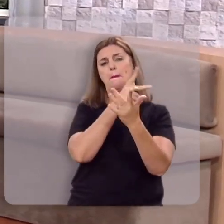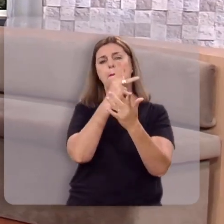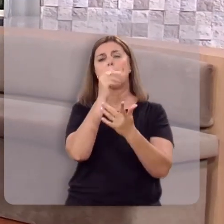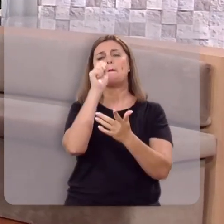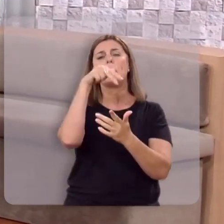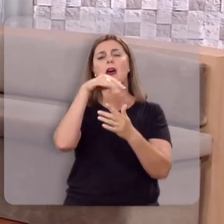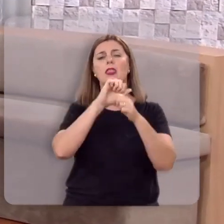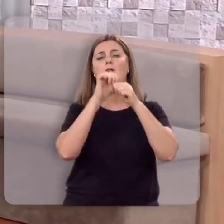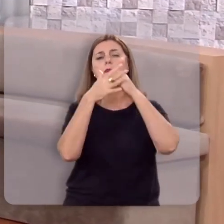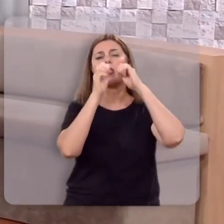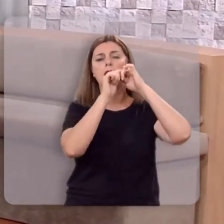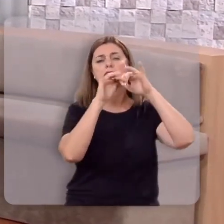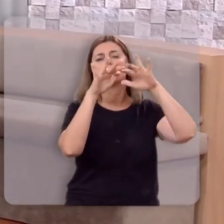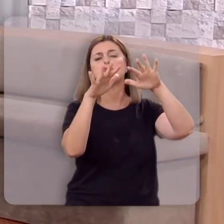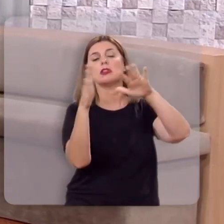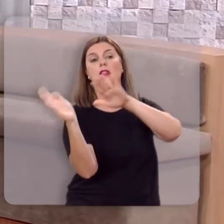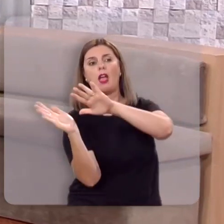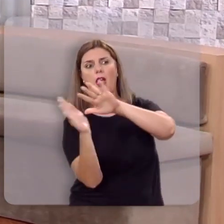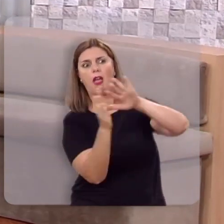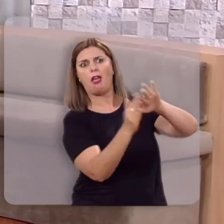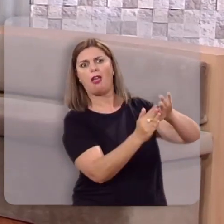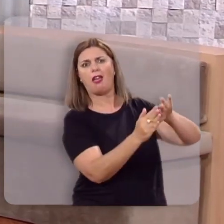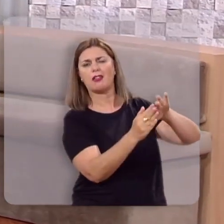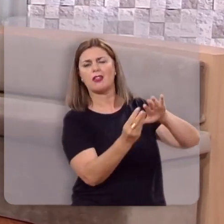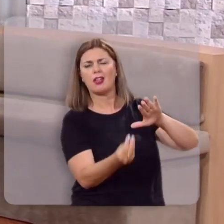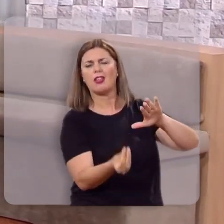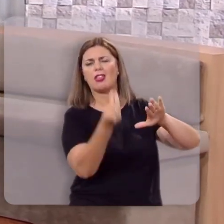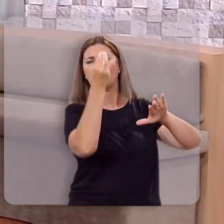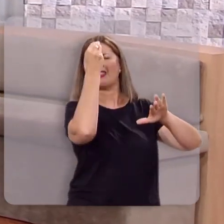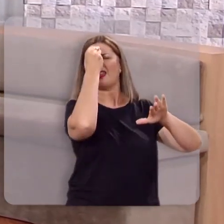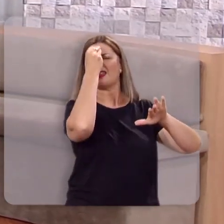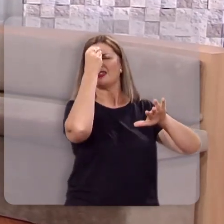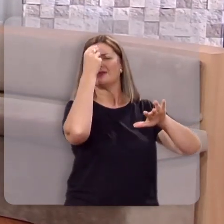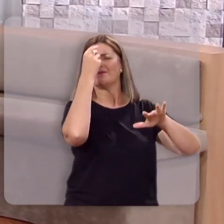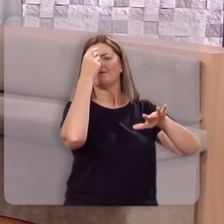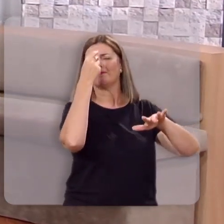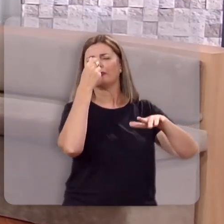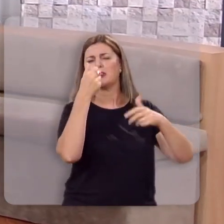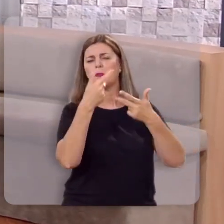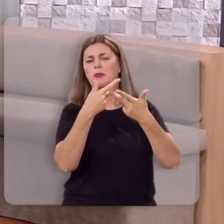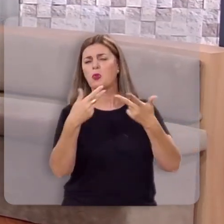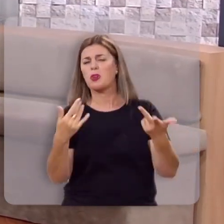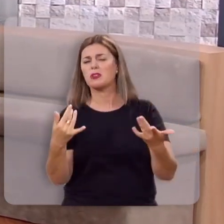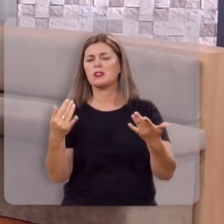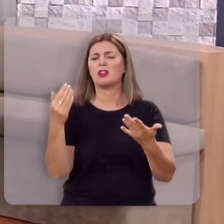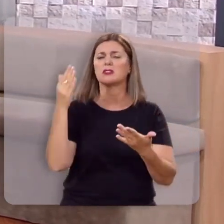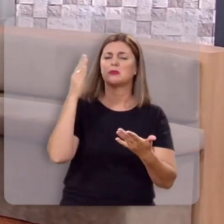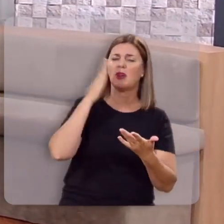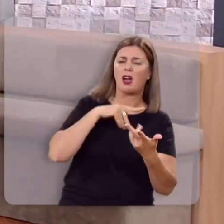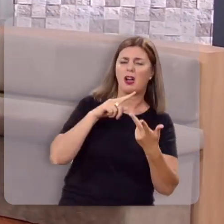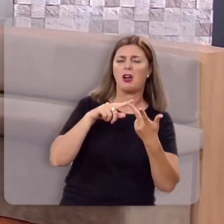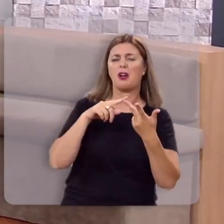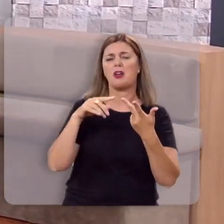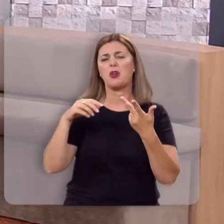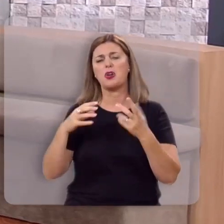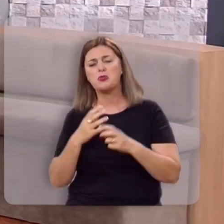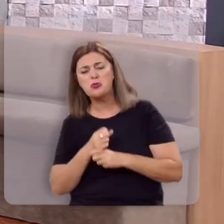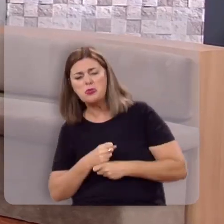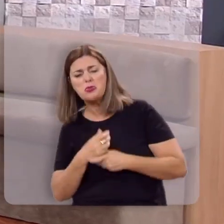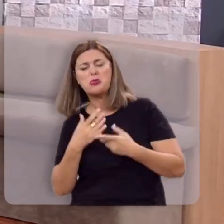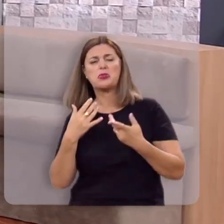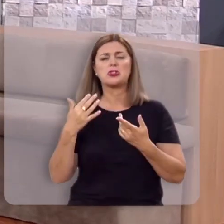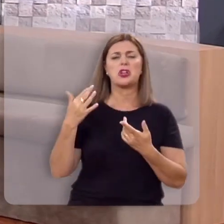Talvez acumulou na sua mente, na sua alma, fuligem, dores, dramas,